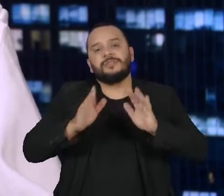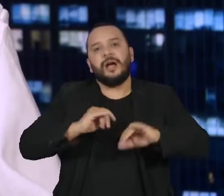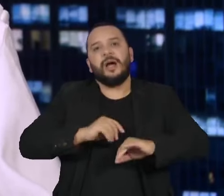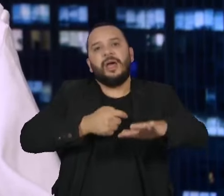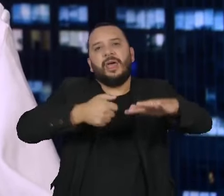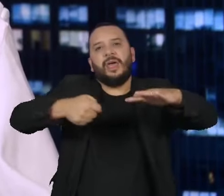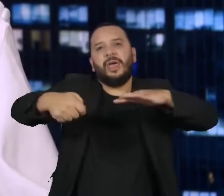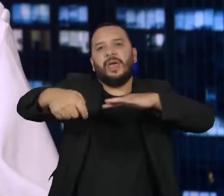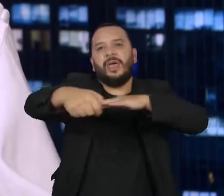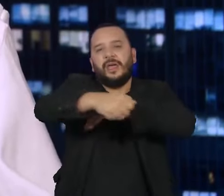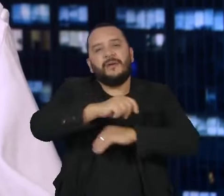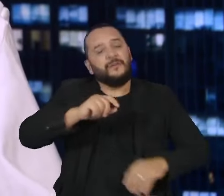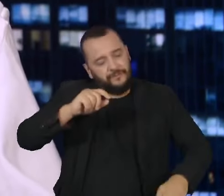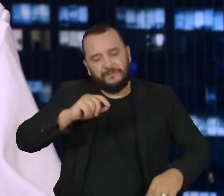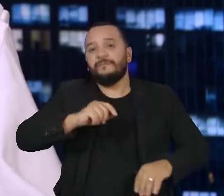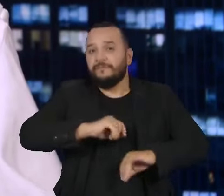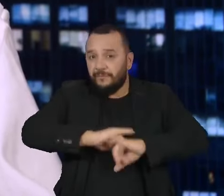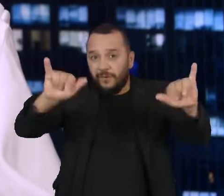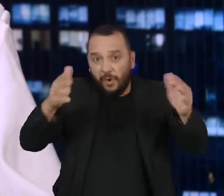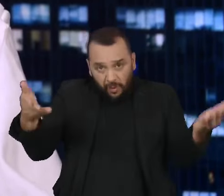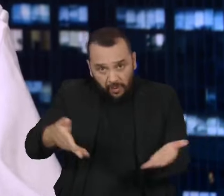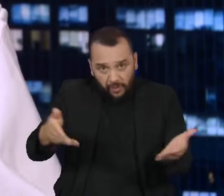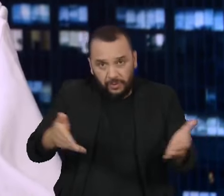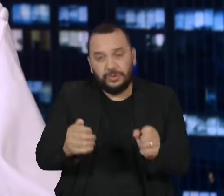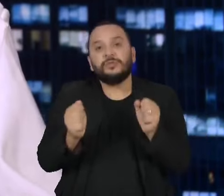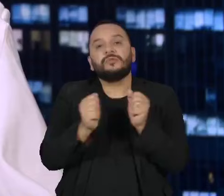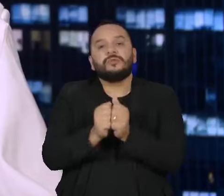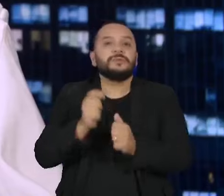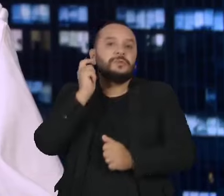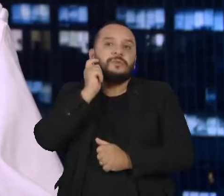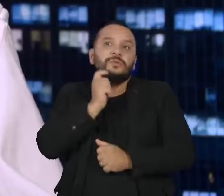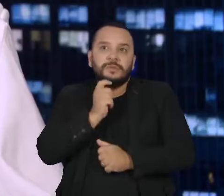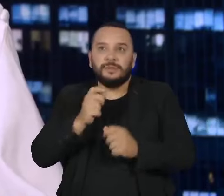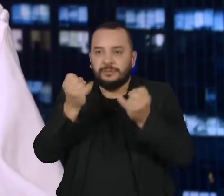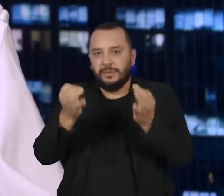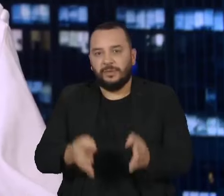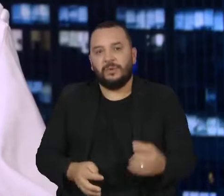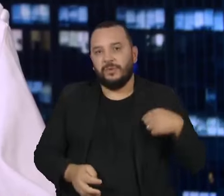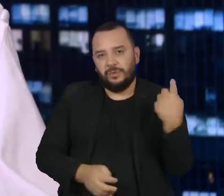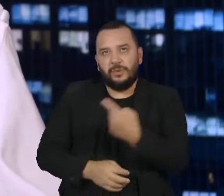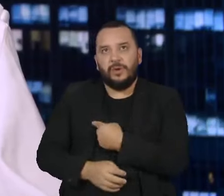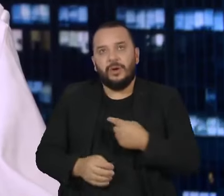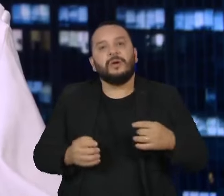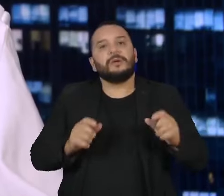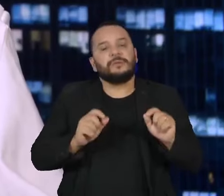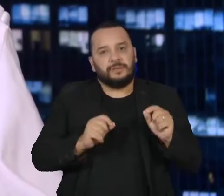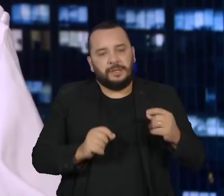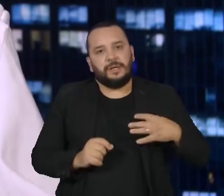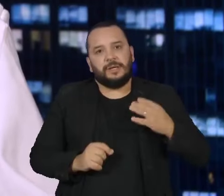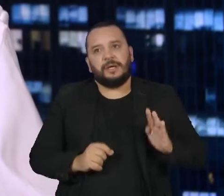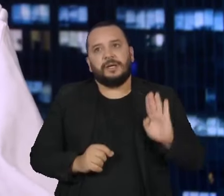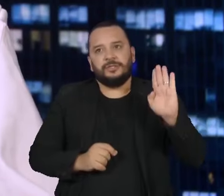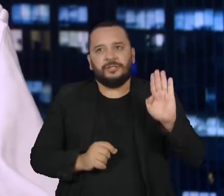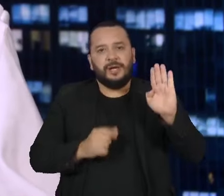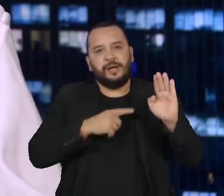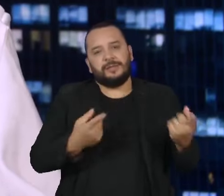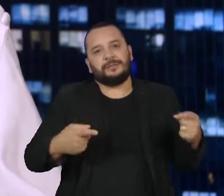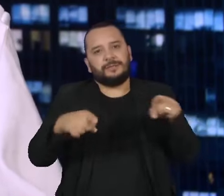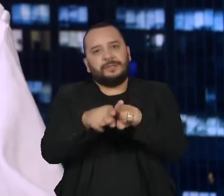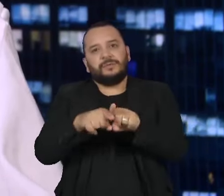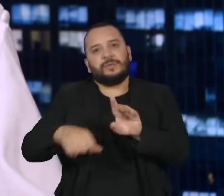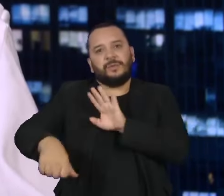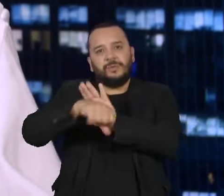lado do candidato Nunes, dizendo de uma suposta ligação nossa, né, da nossa candidatura com um crime organizado.